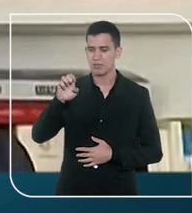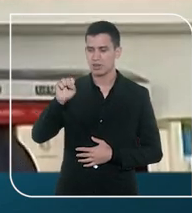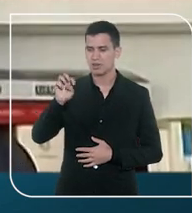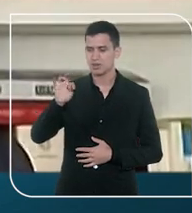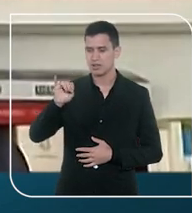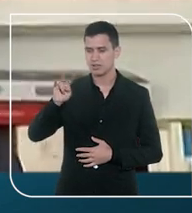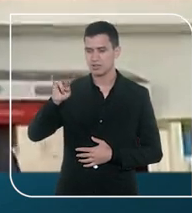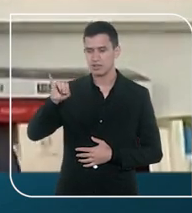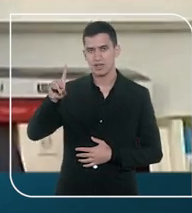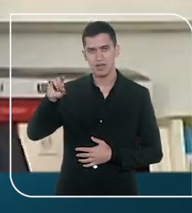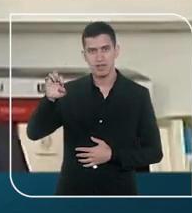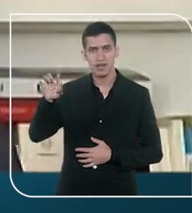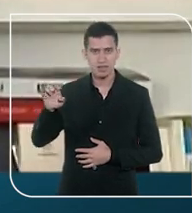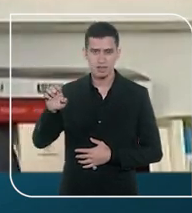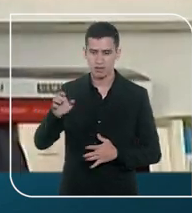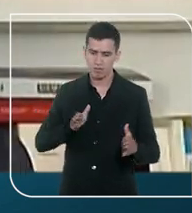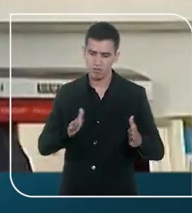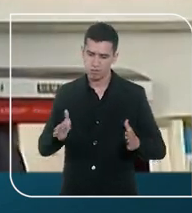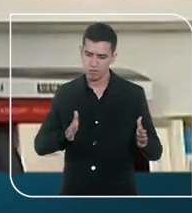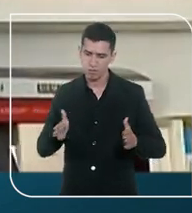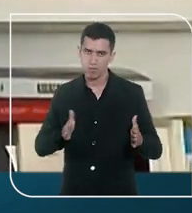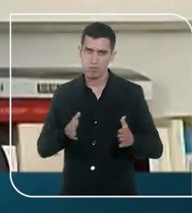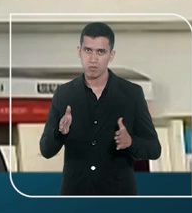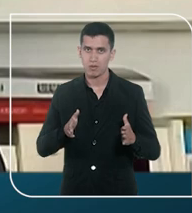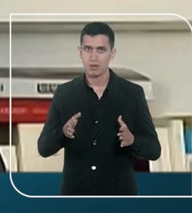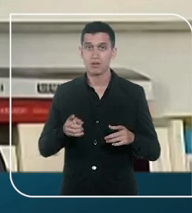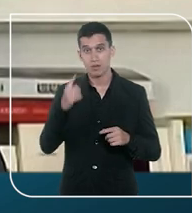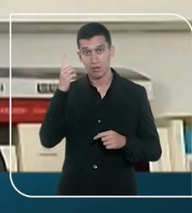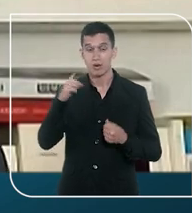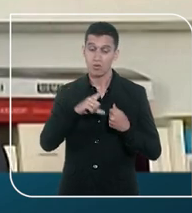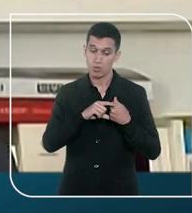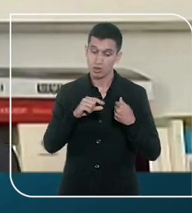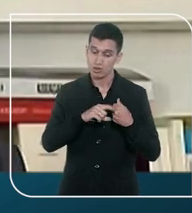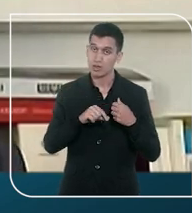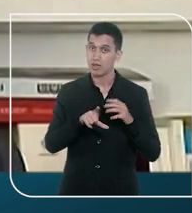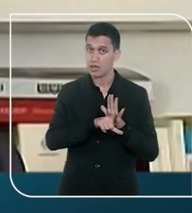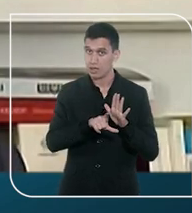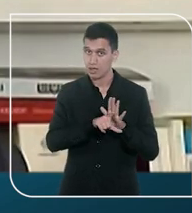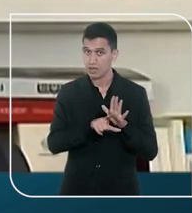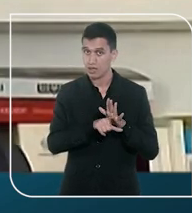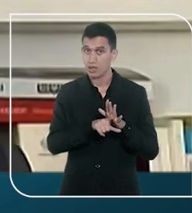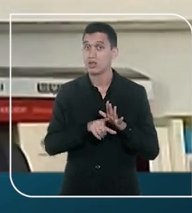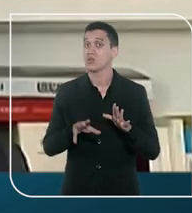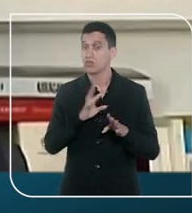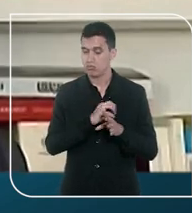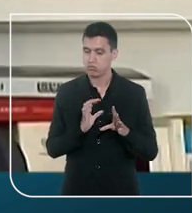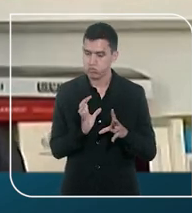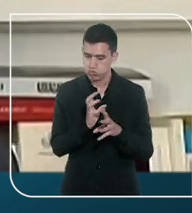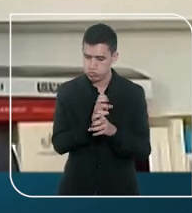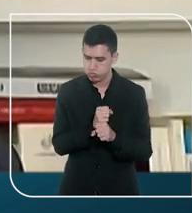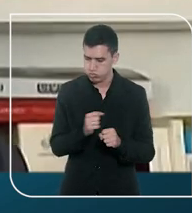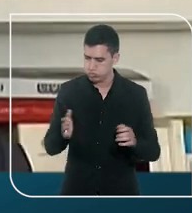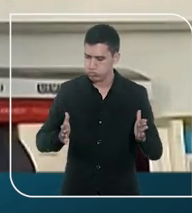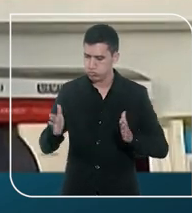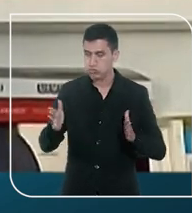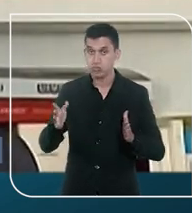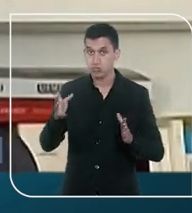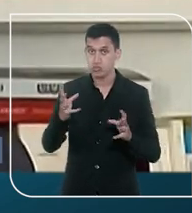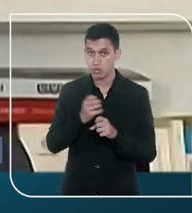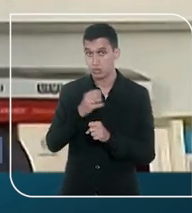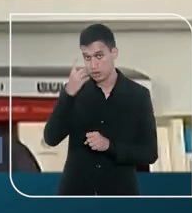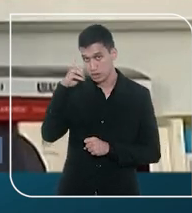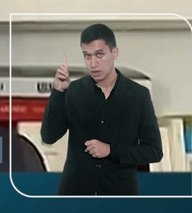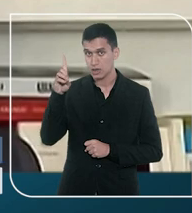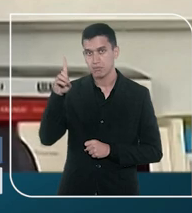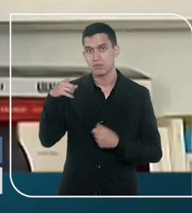artigo 219 do CPC, porque realmente os prazos processuais contados em dias, eles devem ser considerados em